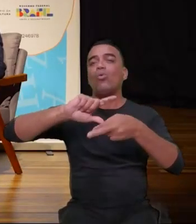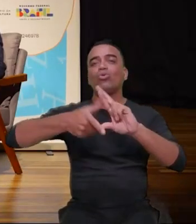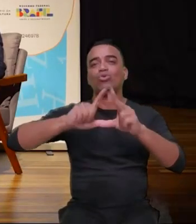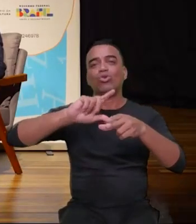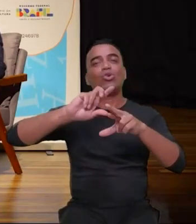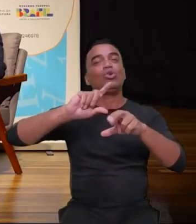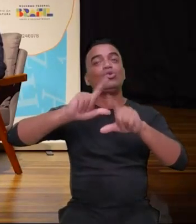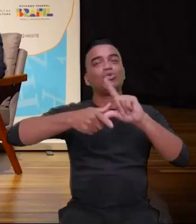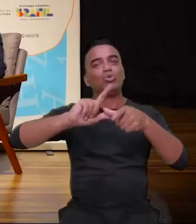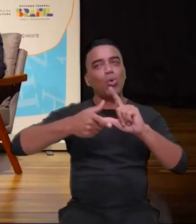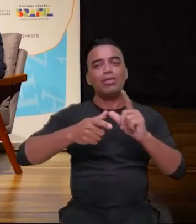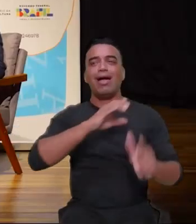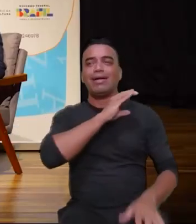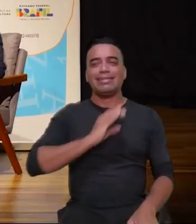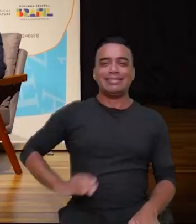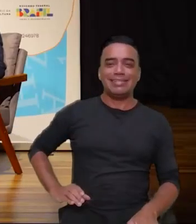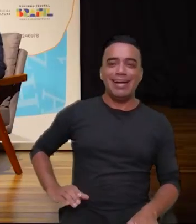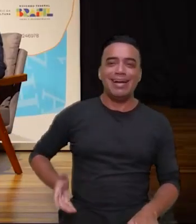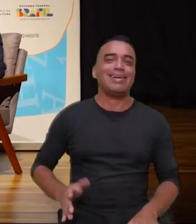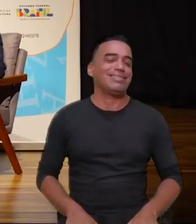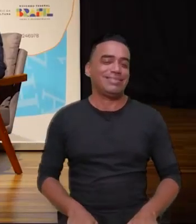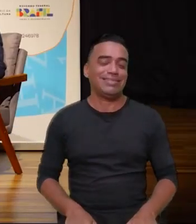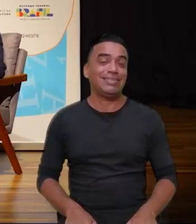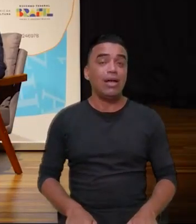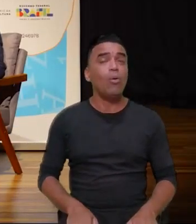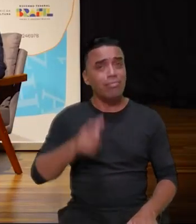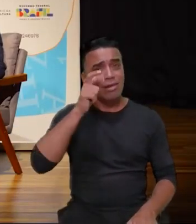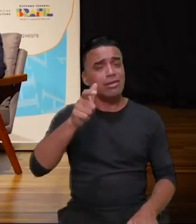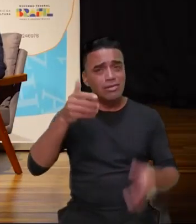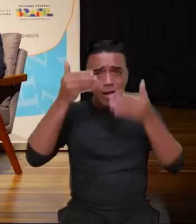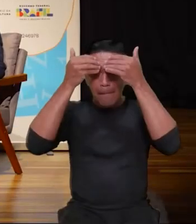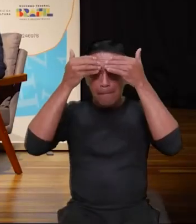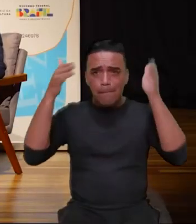judaico-cristã. É muito interessante isso. Amplia muito a